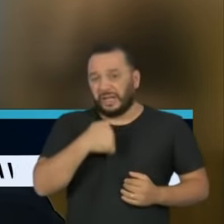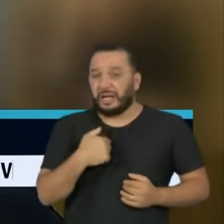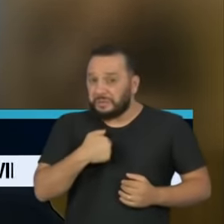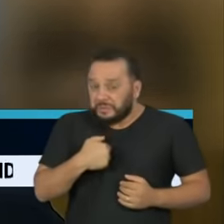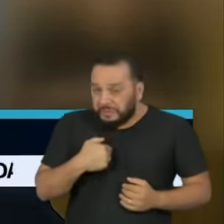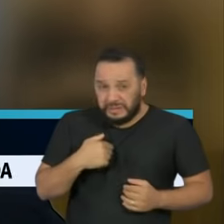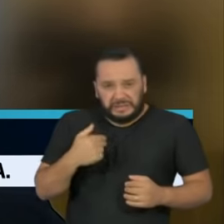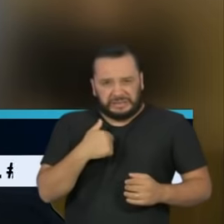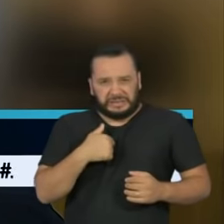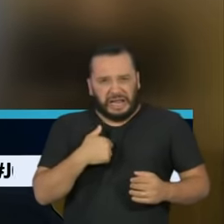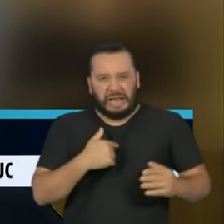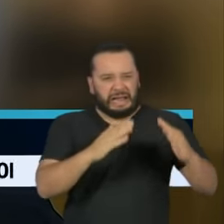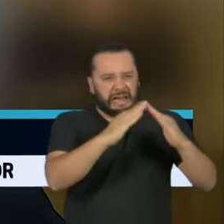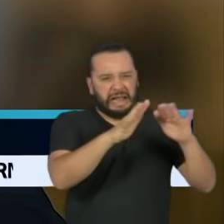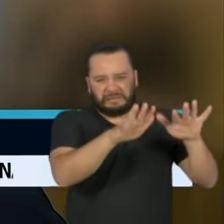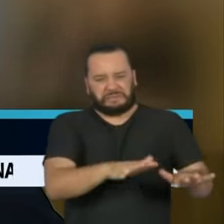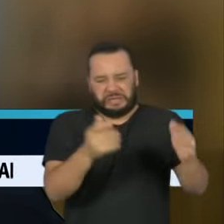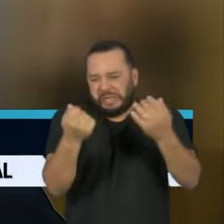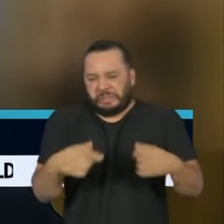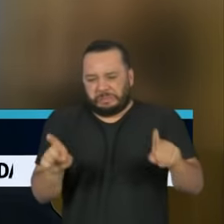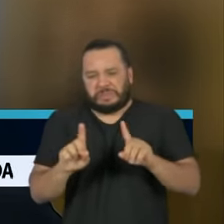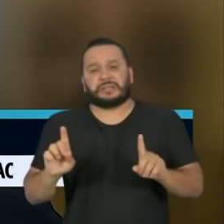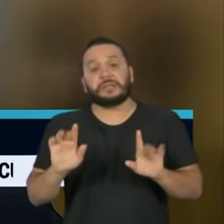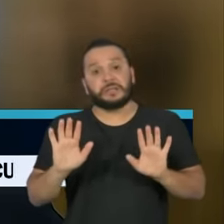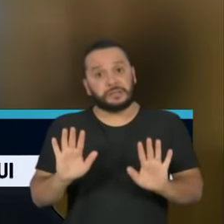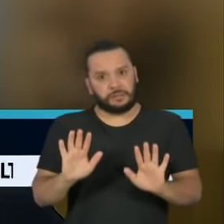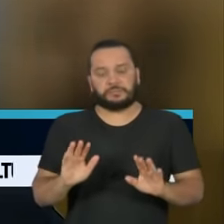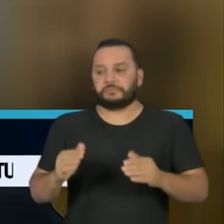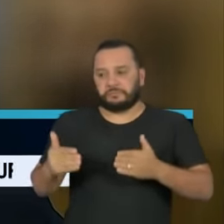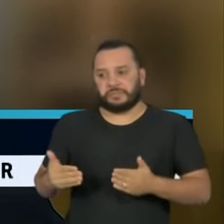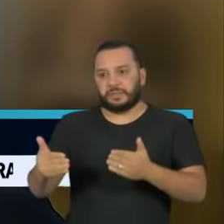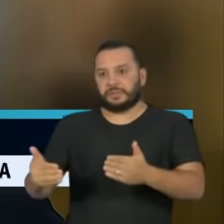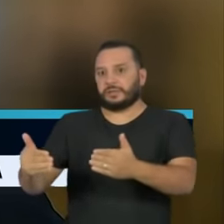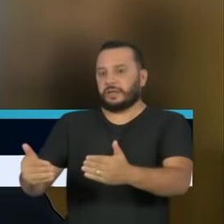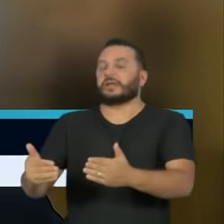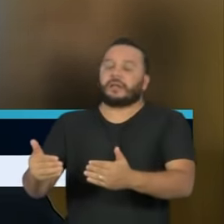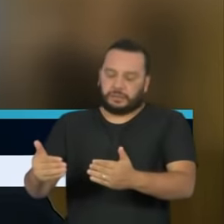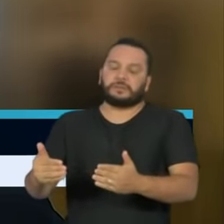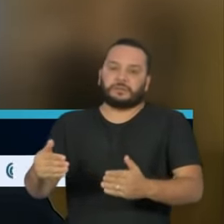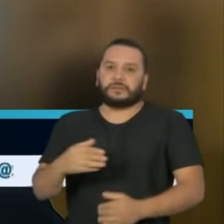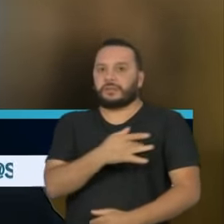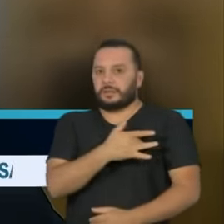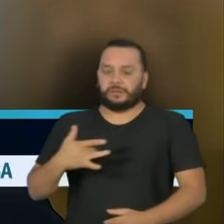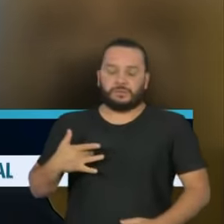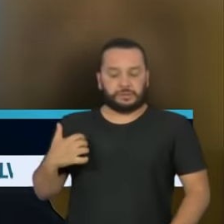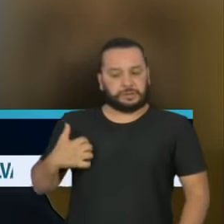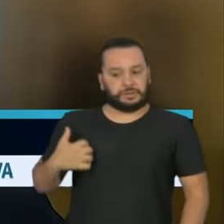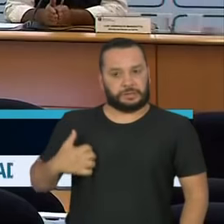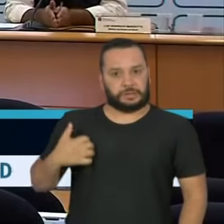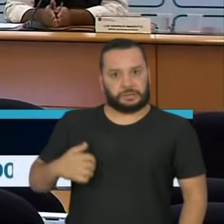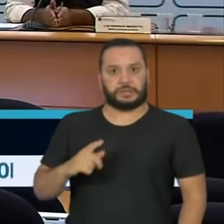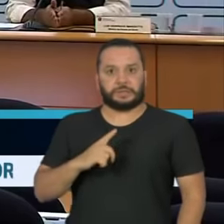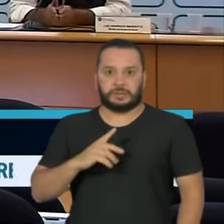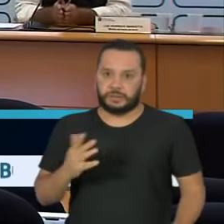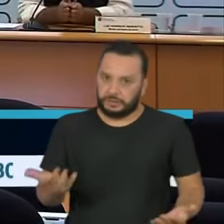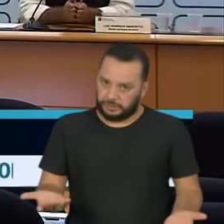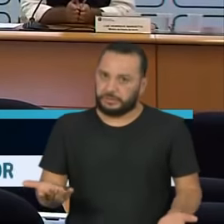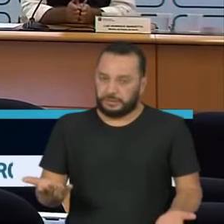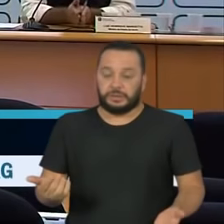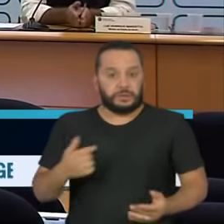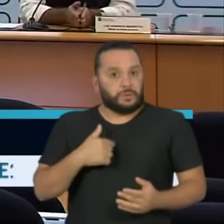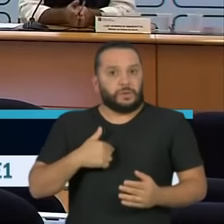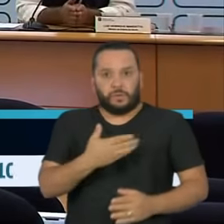o isolamento social, colocou em xeque as ações do Ministério da Saúde contra o coronavírus, segundo analistas. O governo não